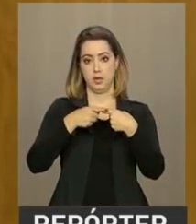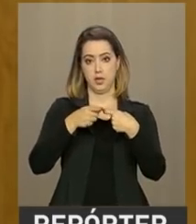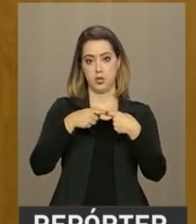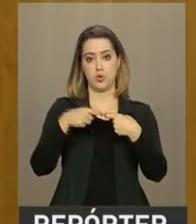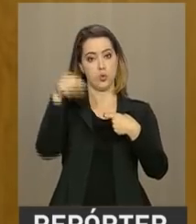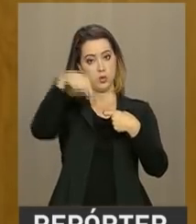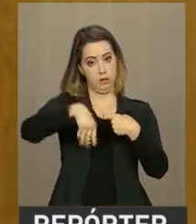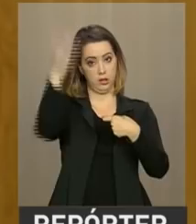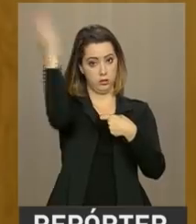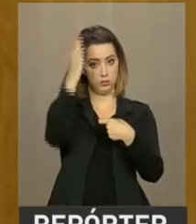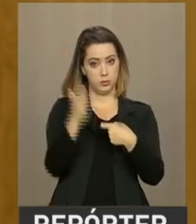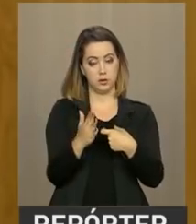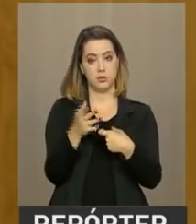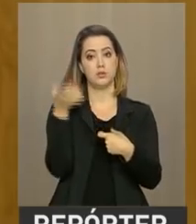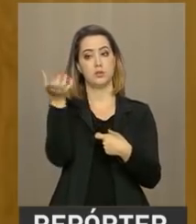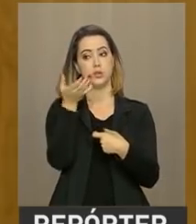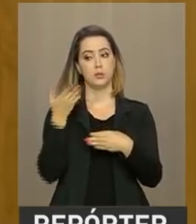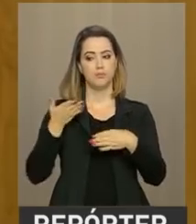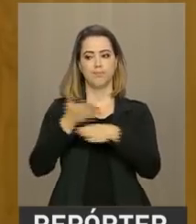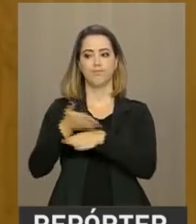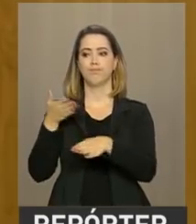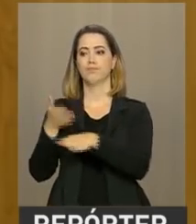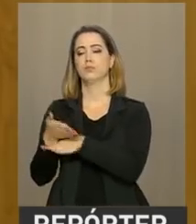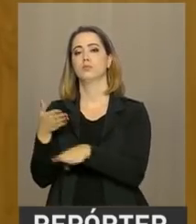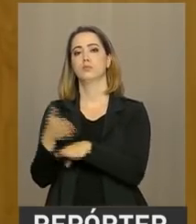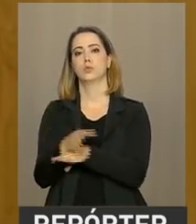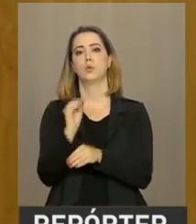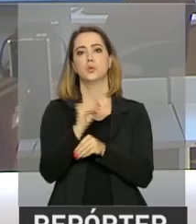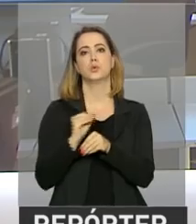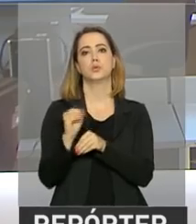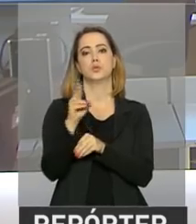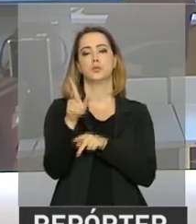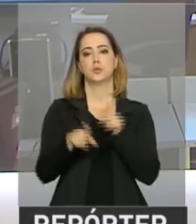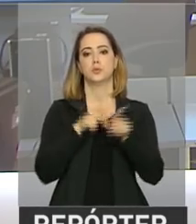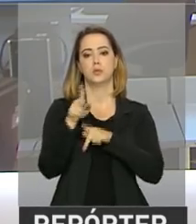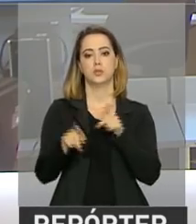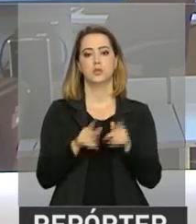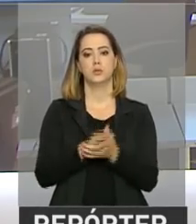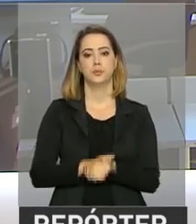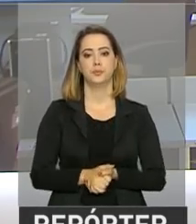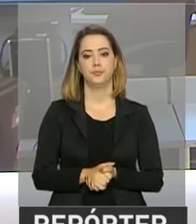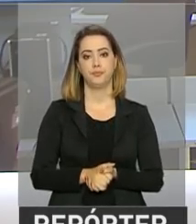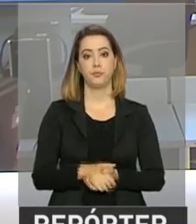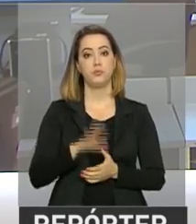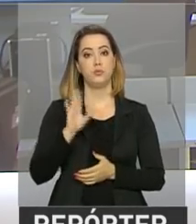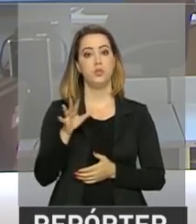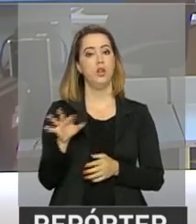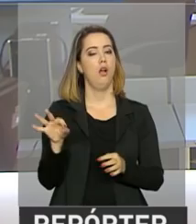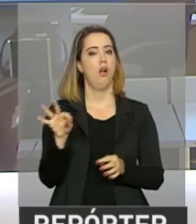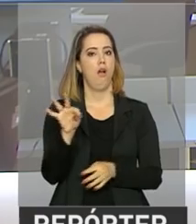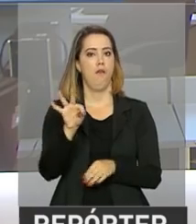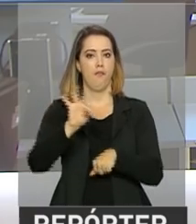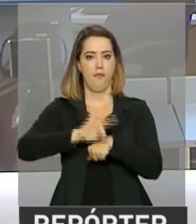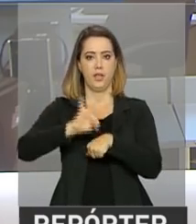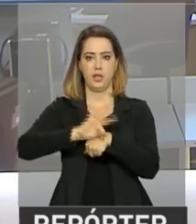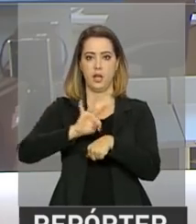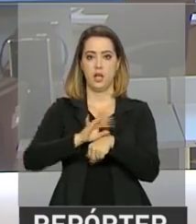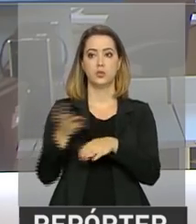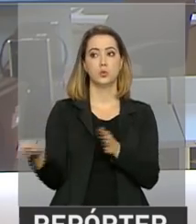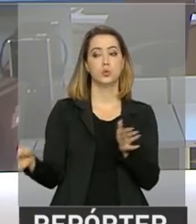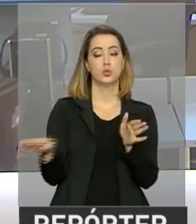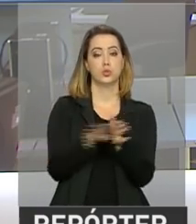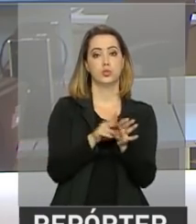brasileiros têm de assumir suas vagas para atender a população feriado chegando às rodovias federais estão com o policiamento